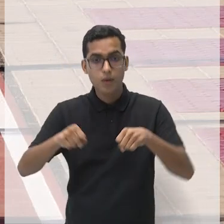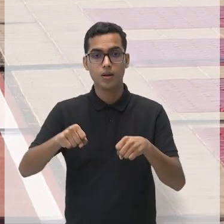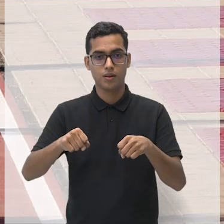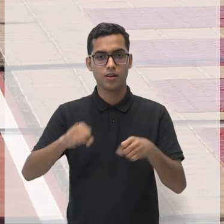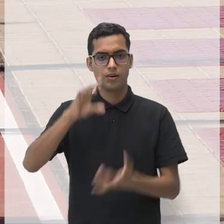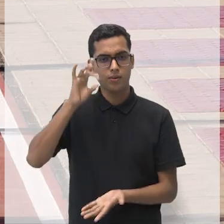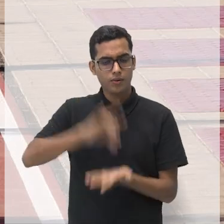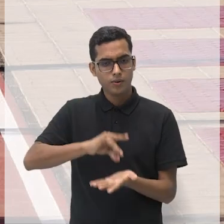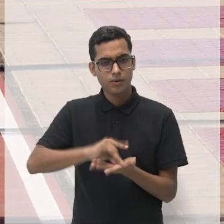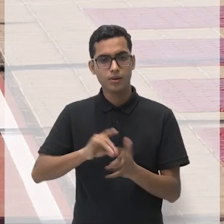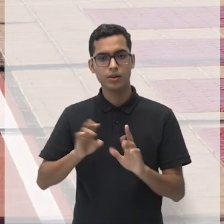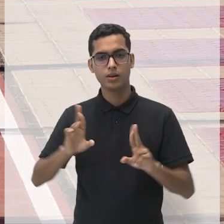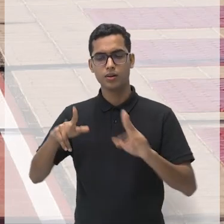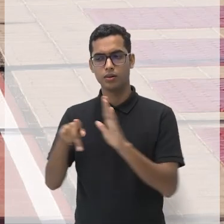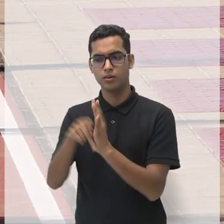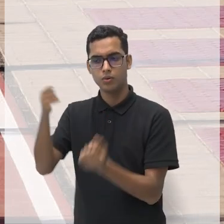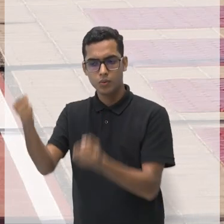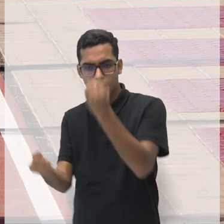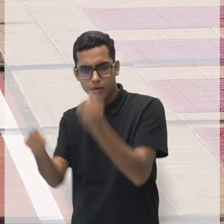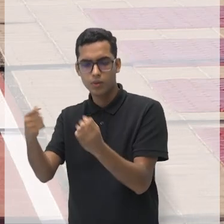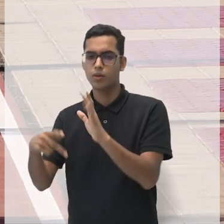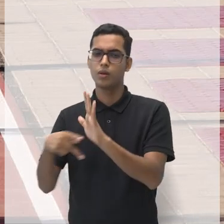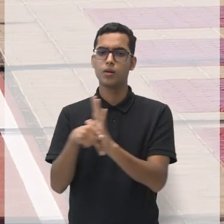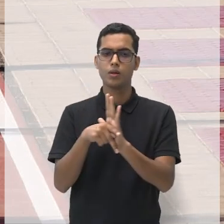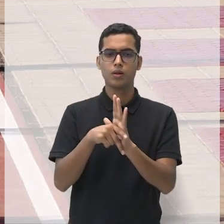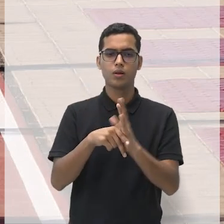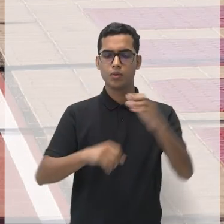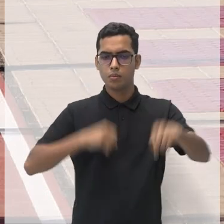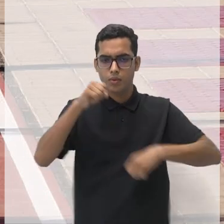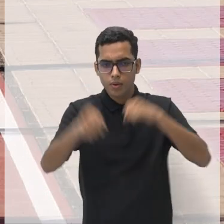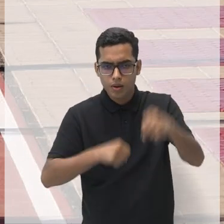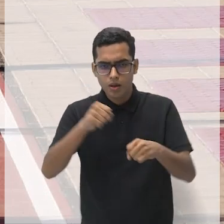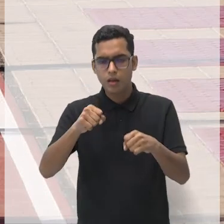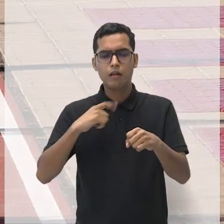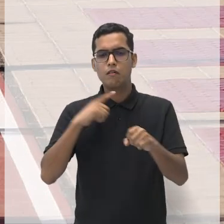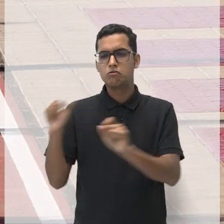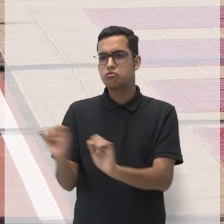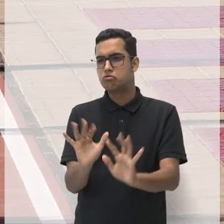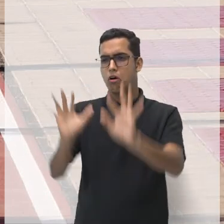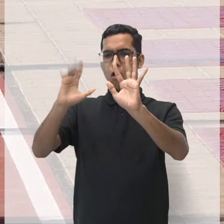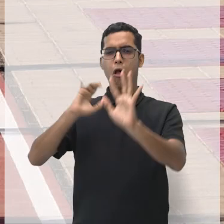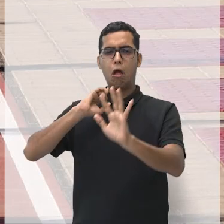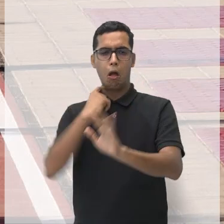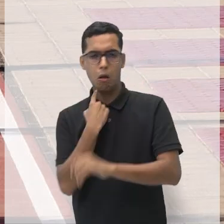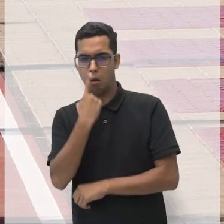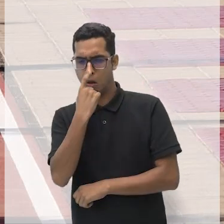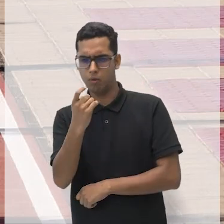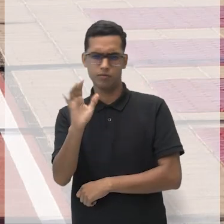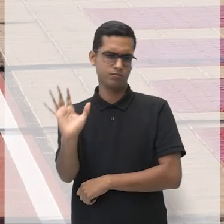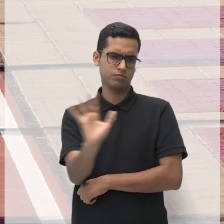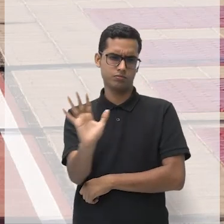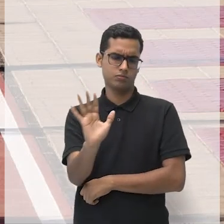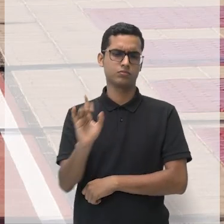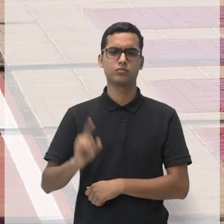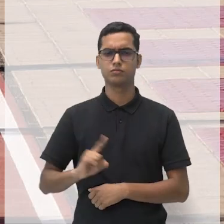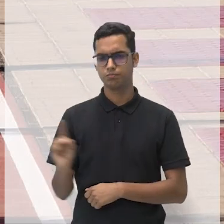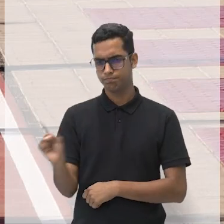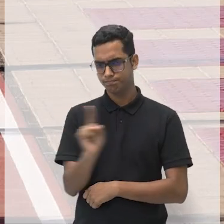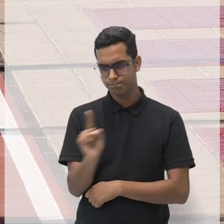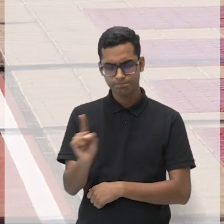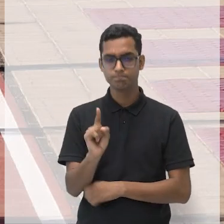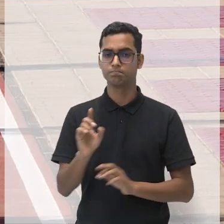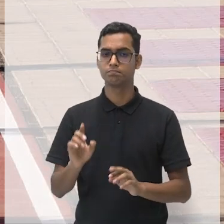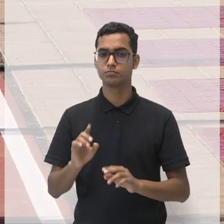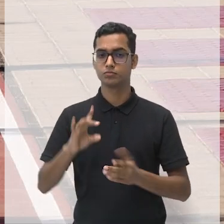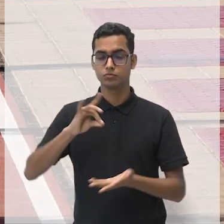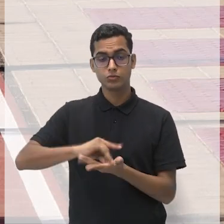de quando a gente anda de carro, né, a nossa bike não solta fumaça, né, não polui o ar. Pelo contrário, né,